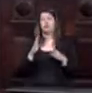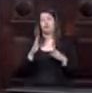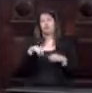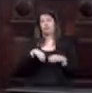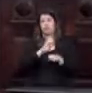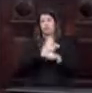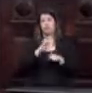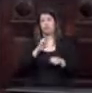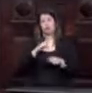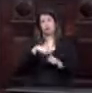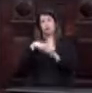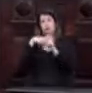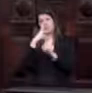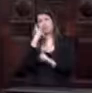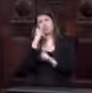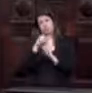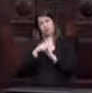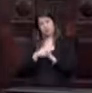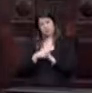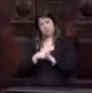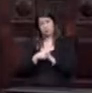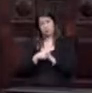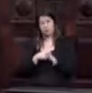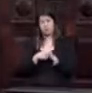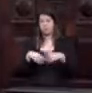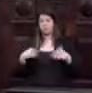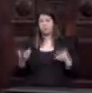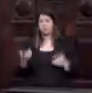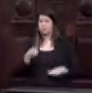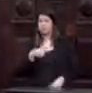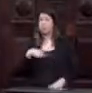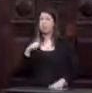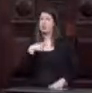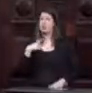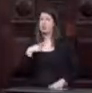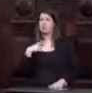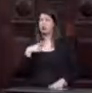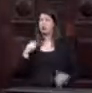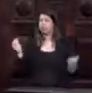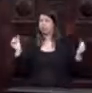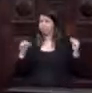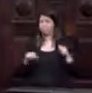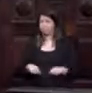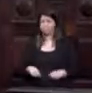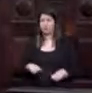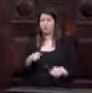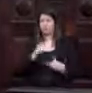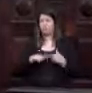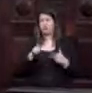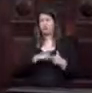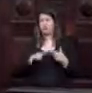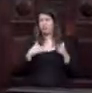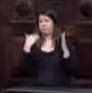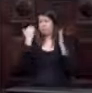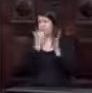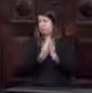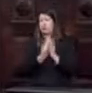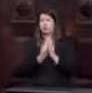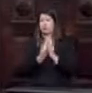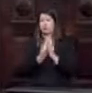60 dias. Quer dizer, ainda teremos uma situação caótica por mais